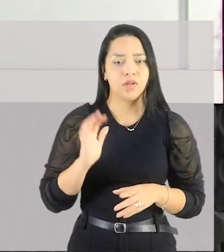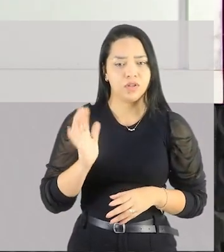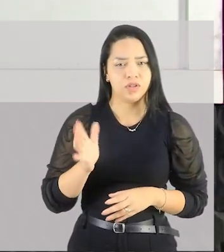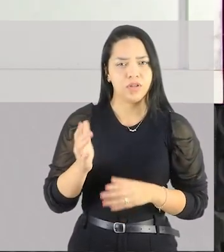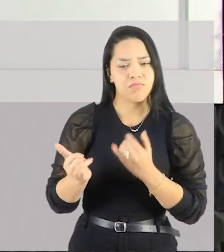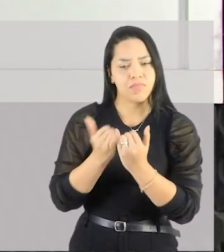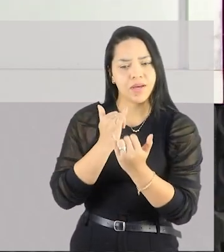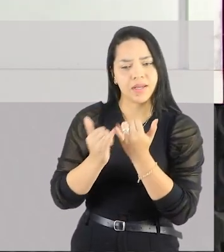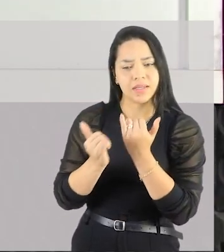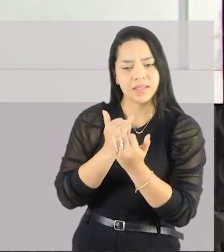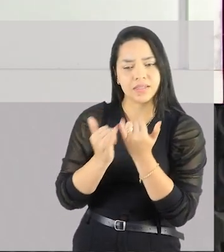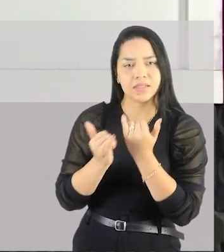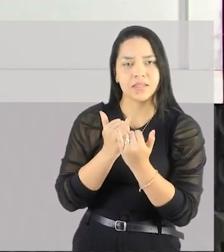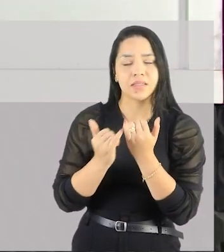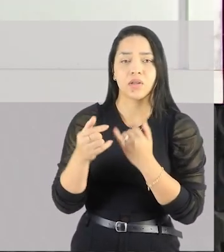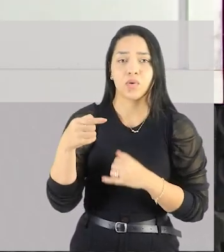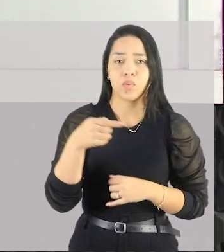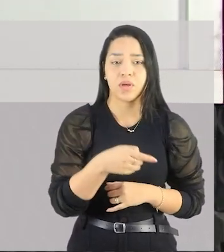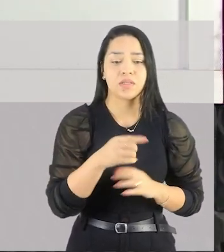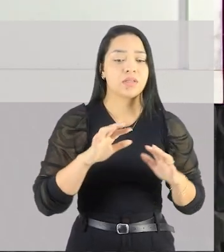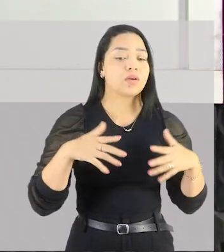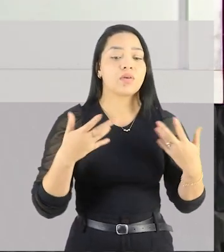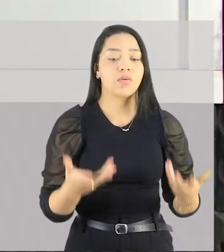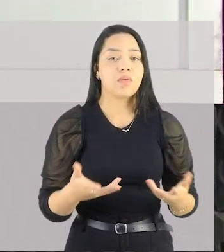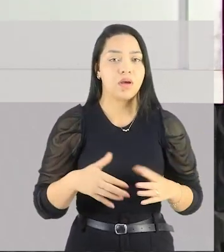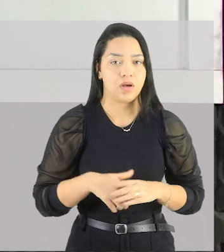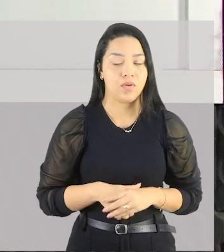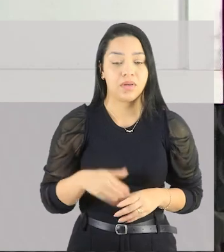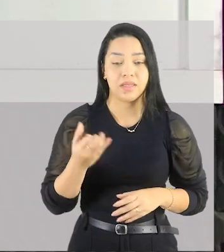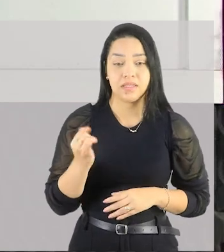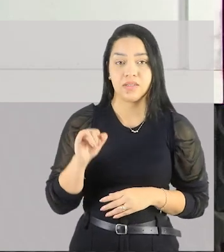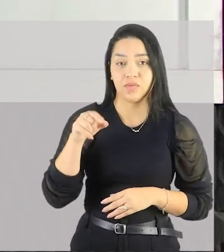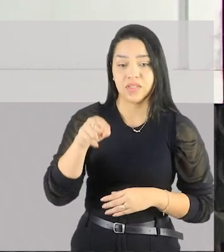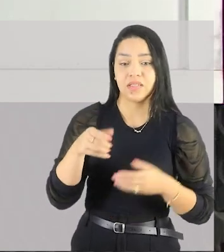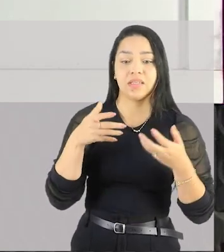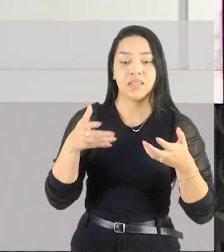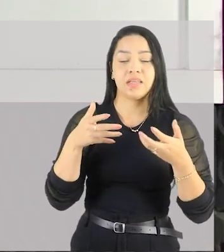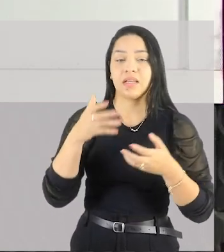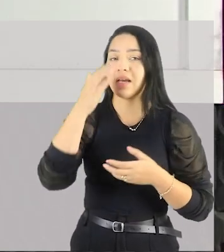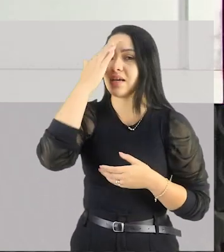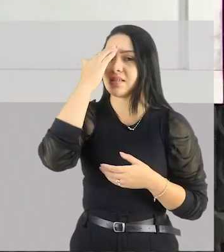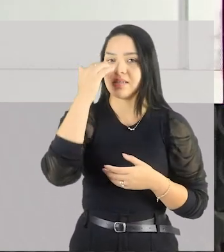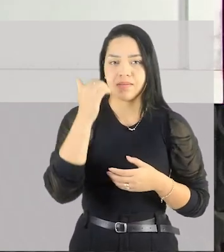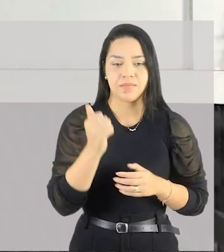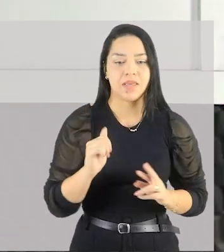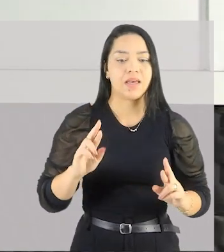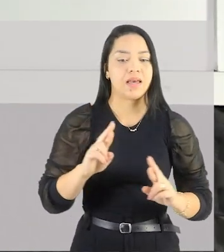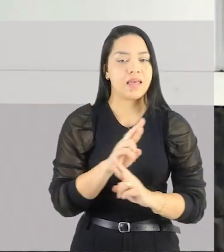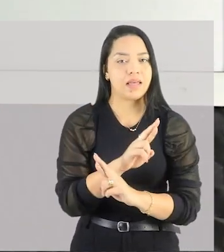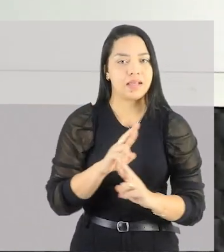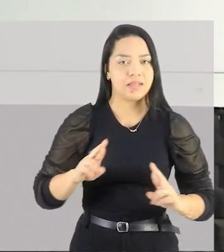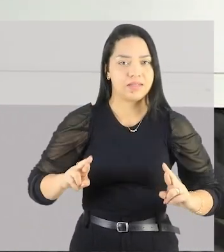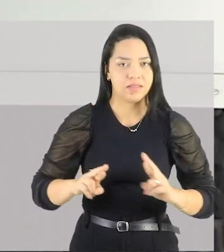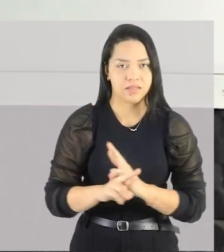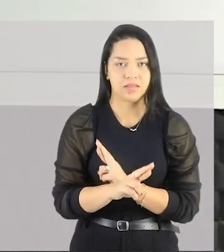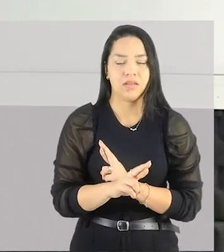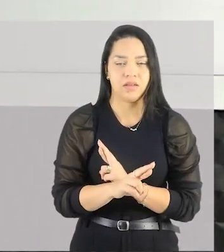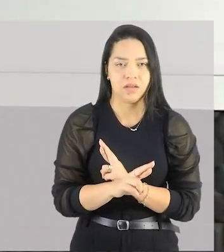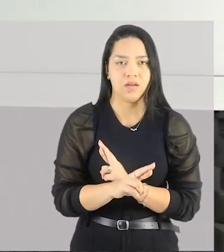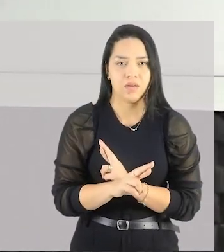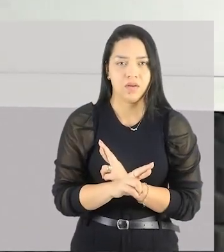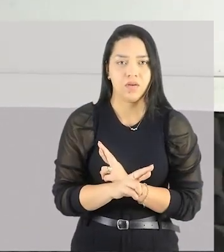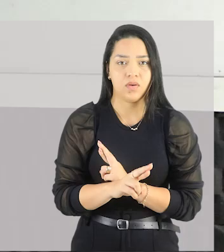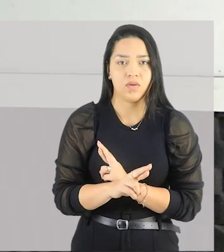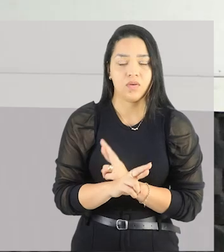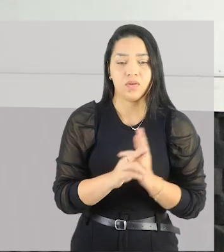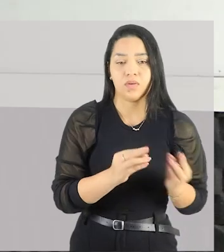muito parecida com essa. Qual foi a dica? Que se você queria saber, a relação entre as